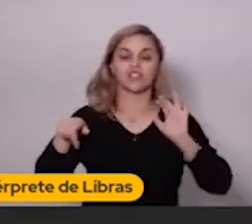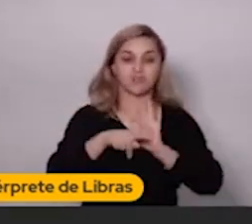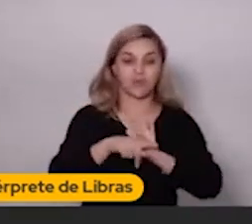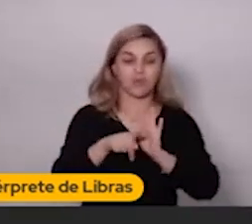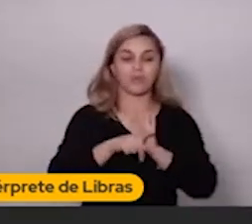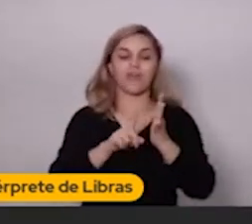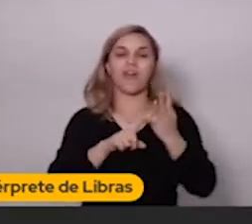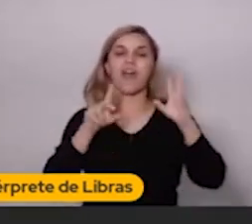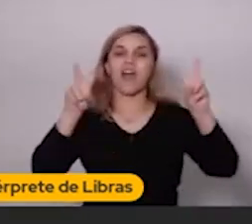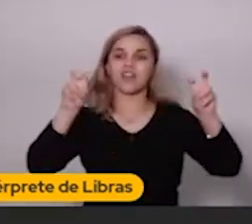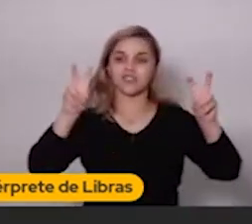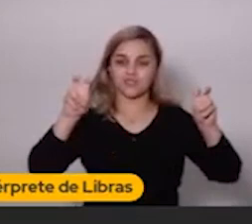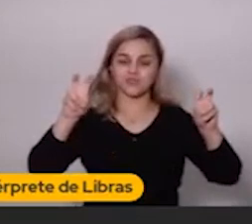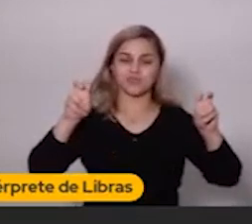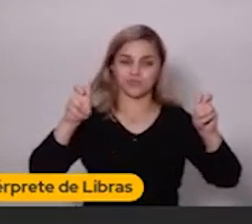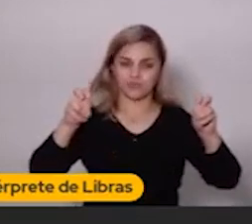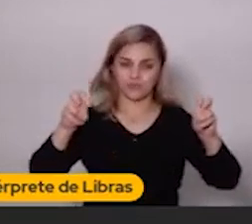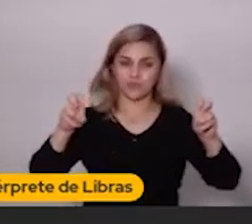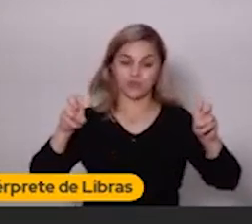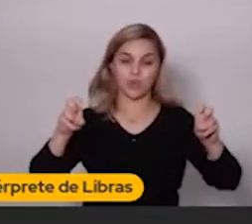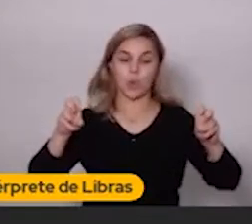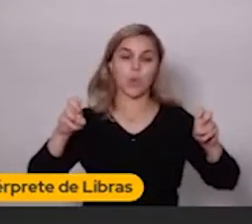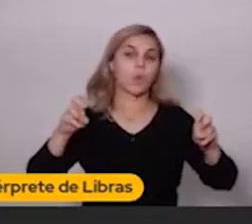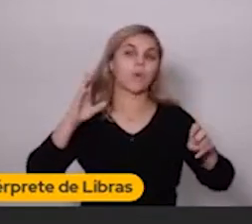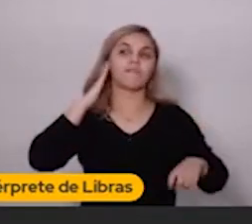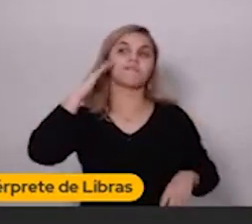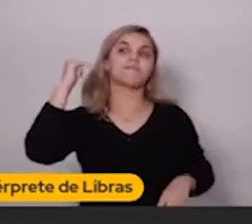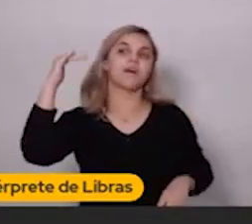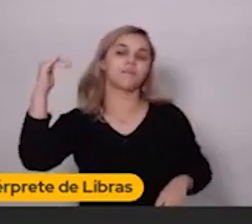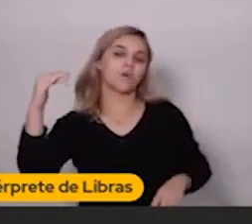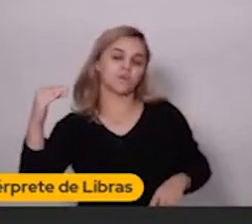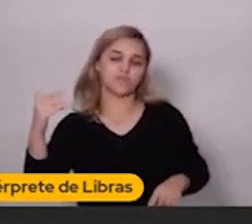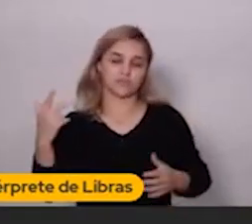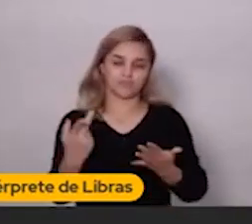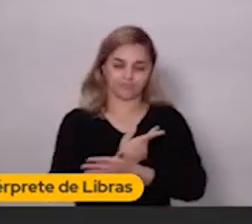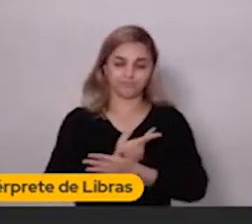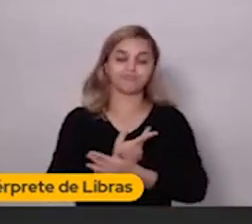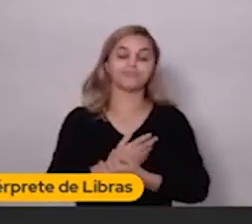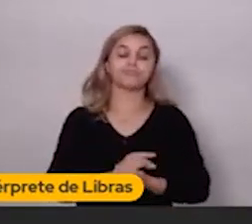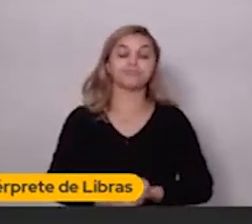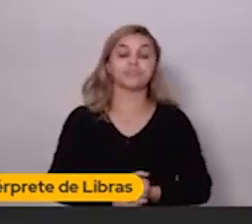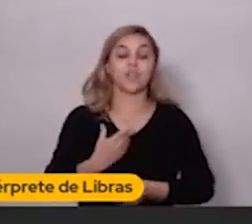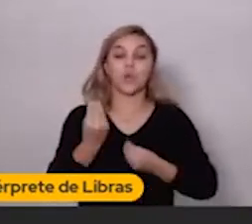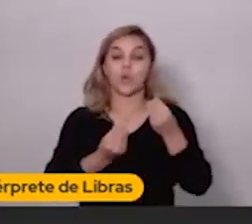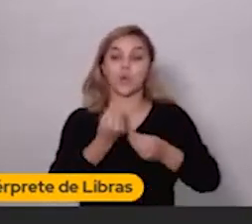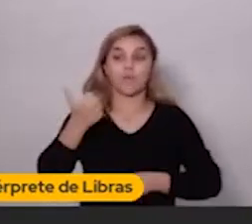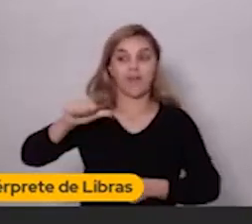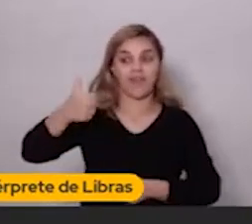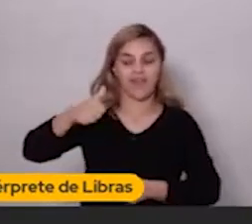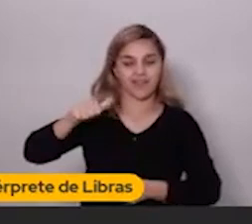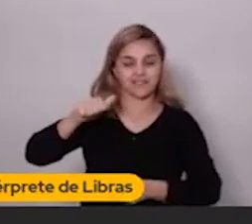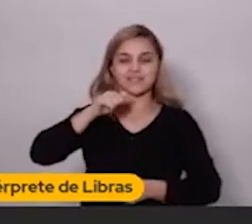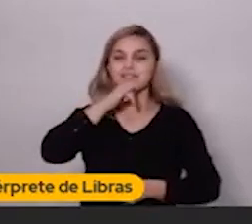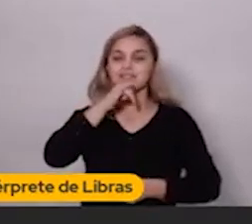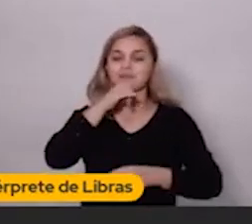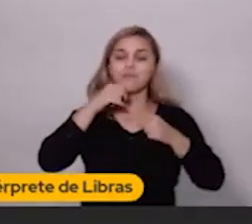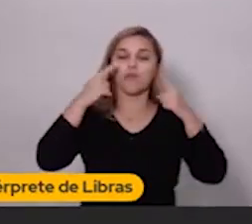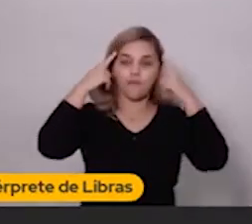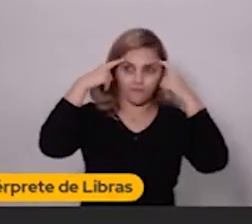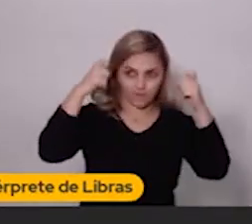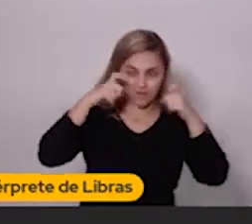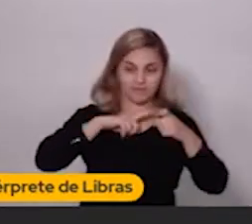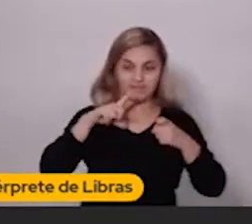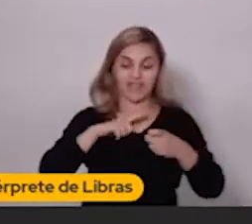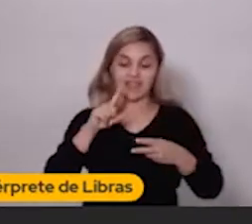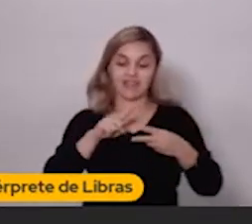políticas de miniatura. Vou dar só um exemplo aqui para vocês, né, de como que é feita essa análise, né? Para violência, por exemplo, a gente tem 3 princípios